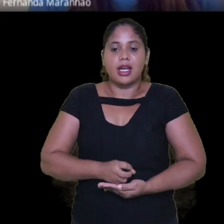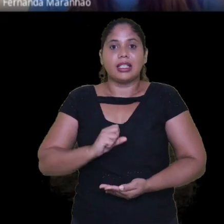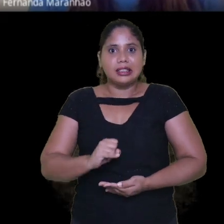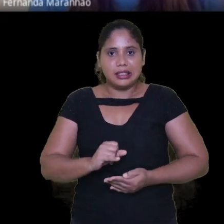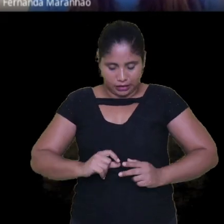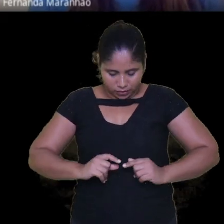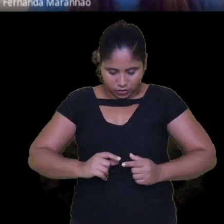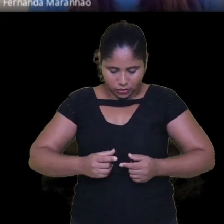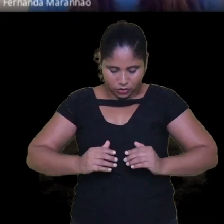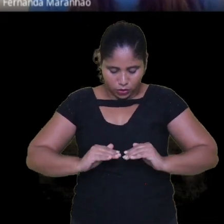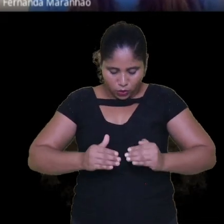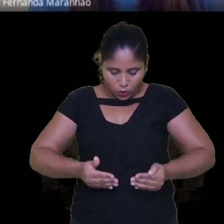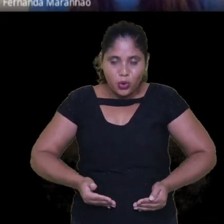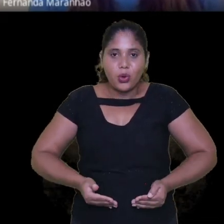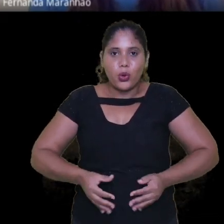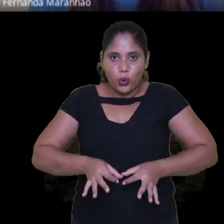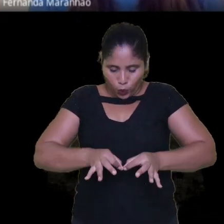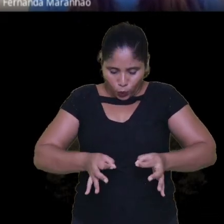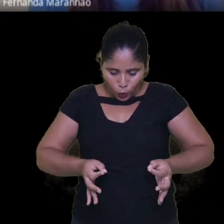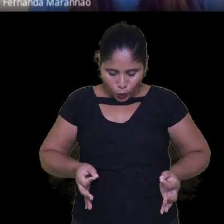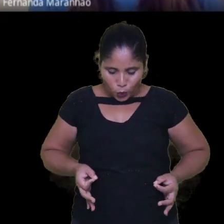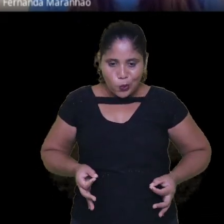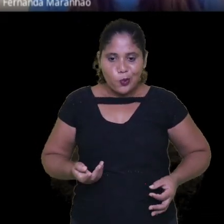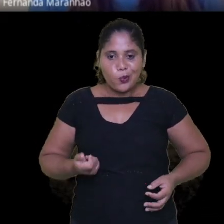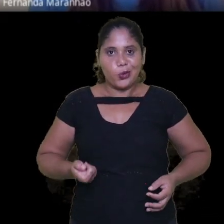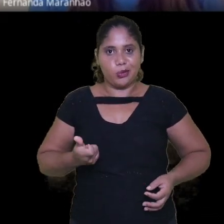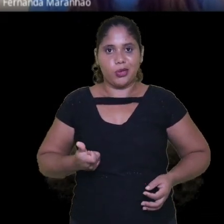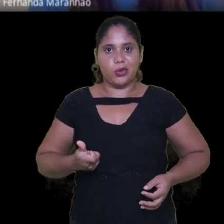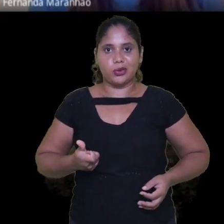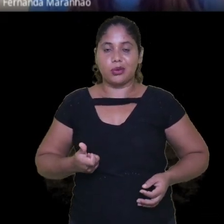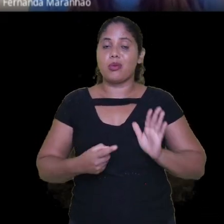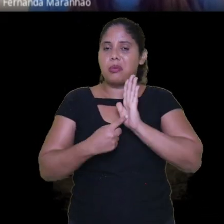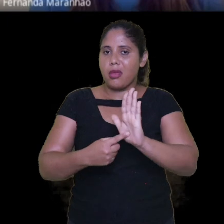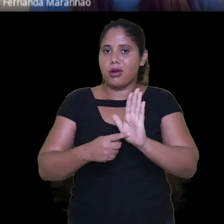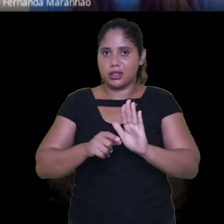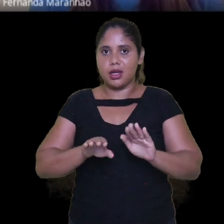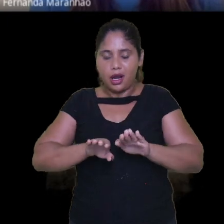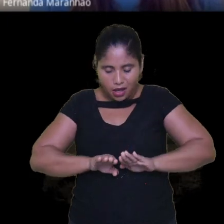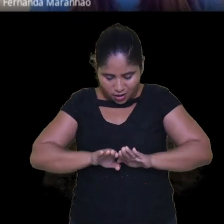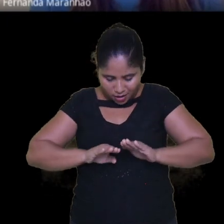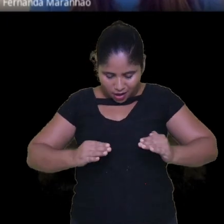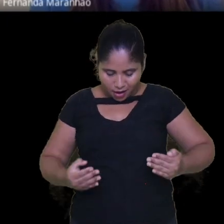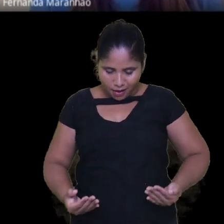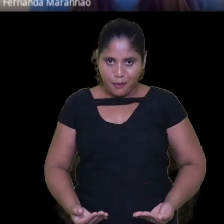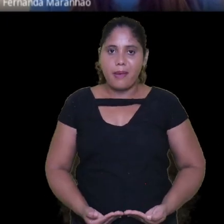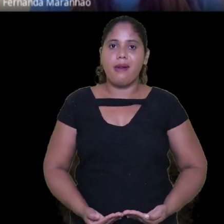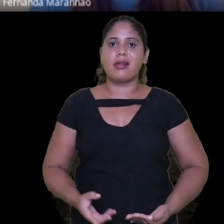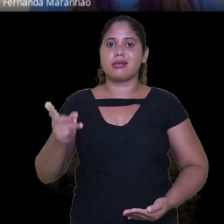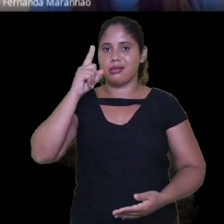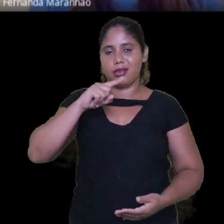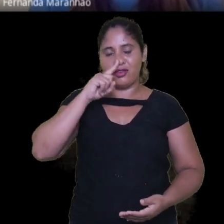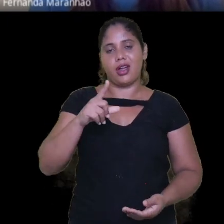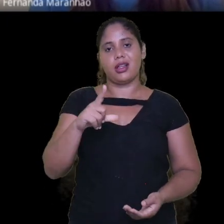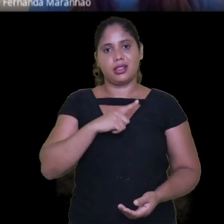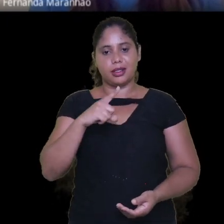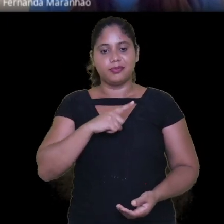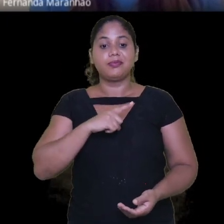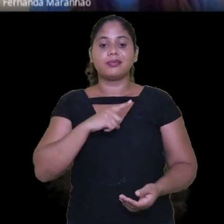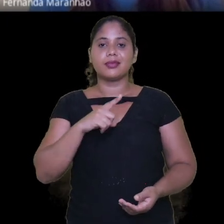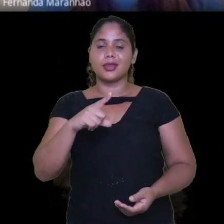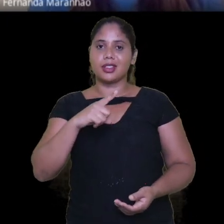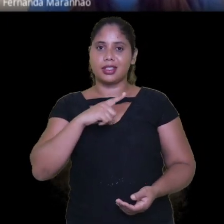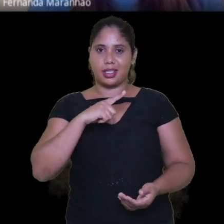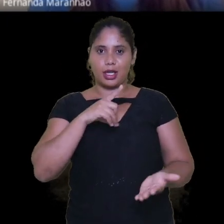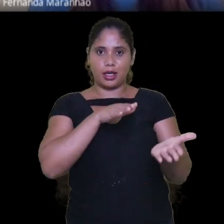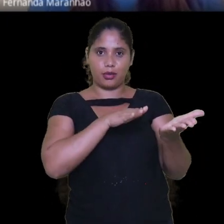abaixo de 32 semanas como sendo uma restrição precoce e acima de 32 semanas como uma restrição tardia. E para